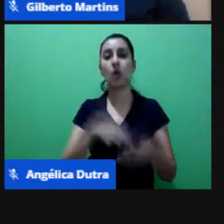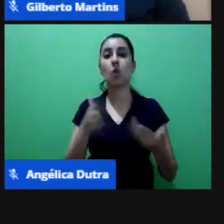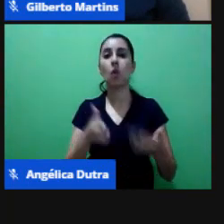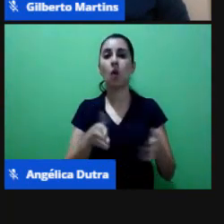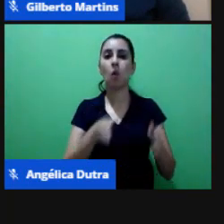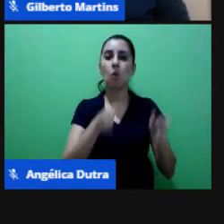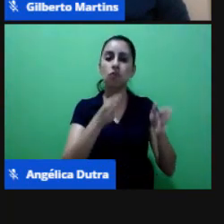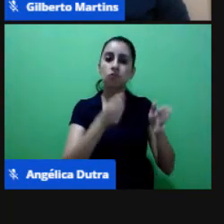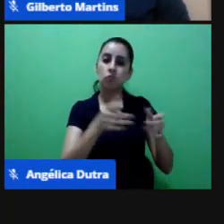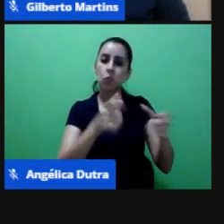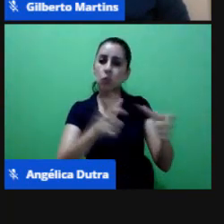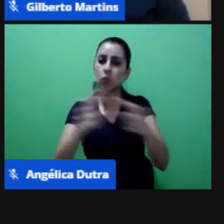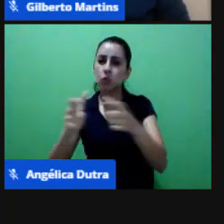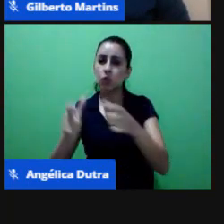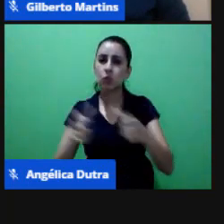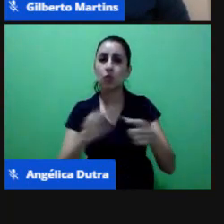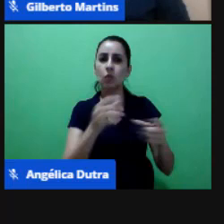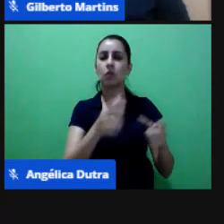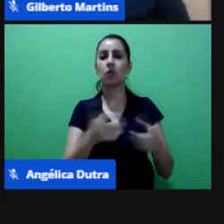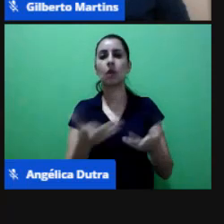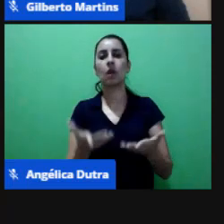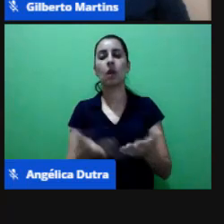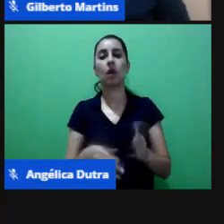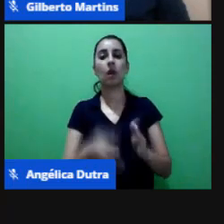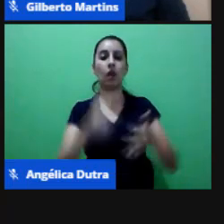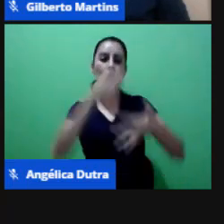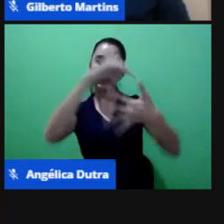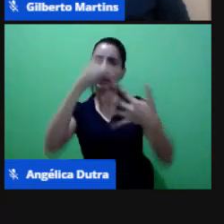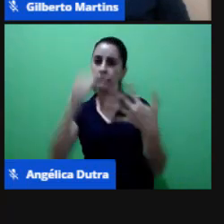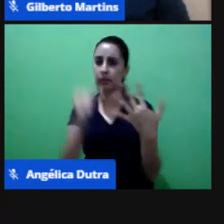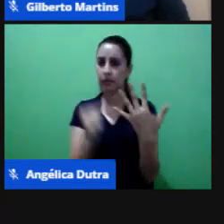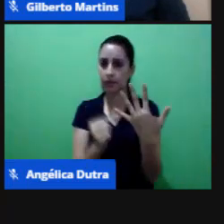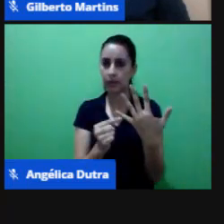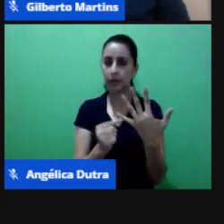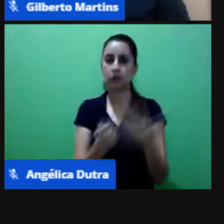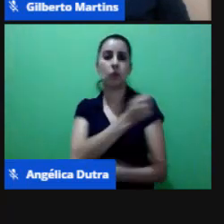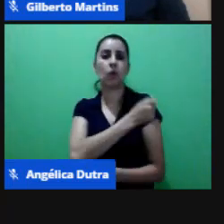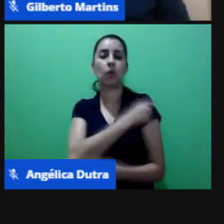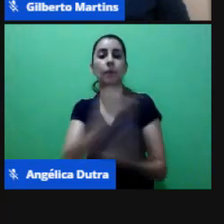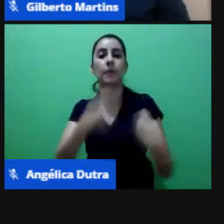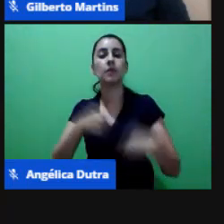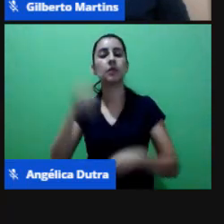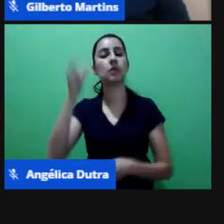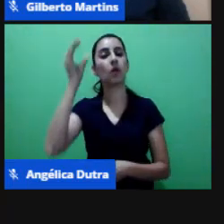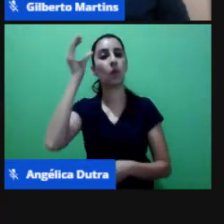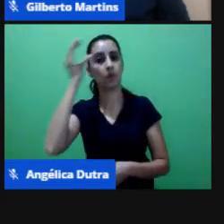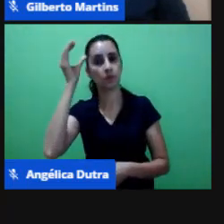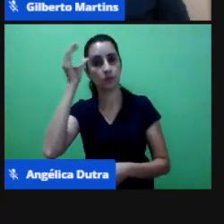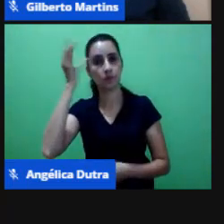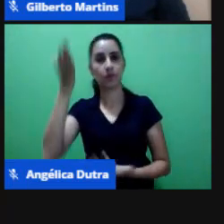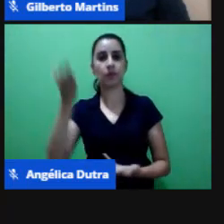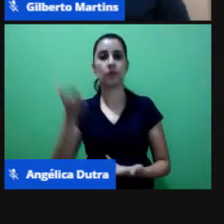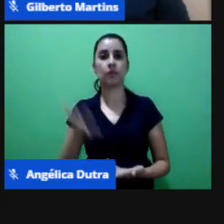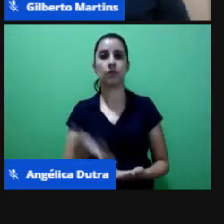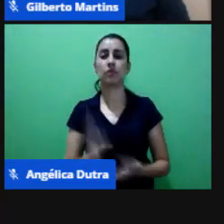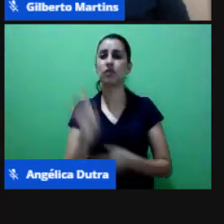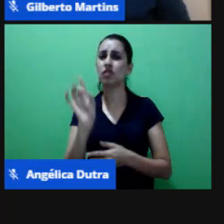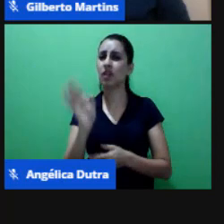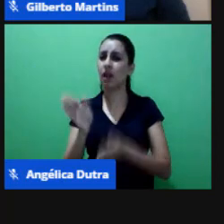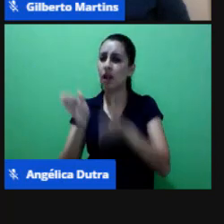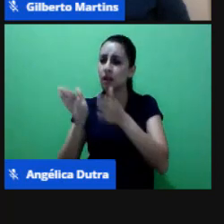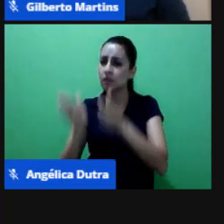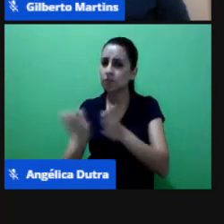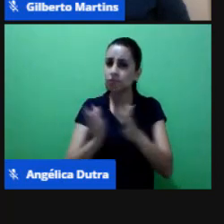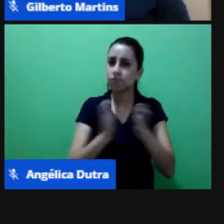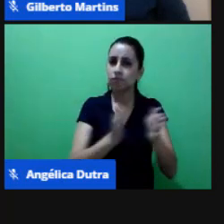estão organizados, os critérios que o aluno precisa ter de conhecimento consolidado dentro de cada campo de atuação,